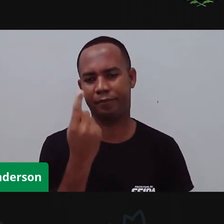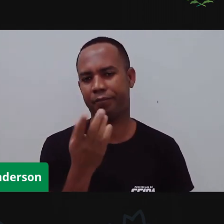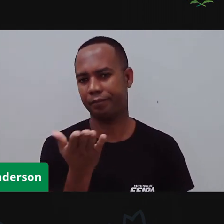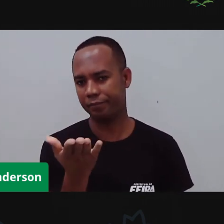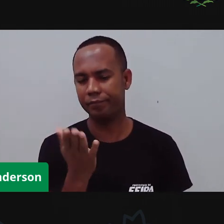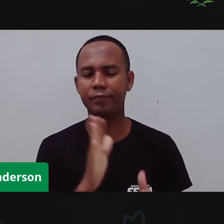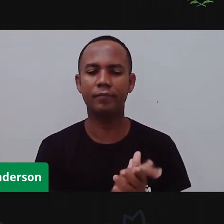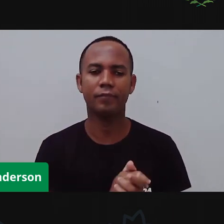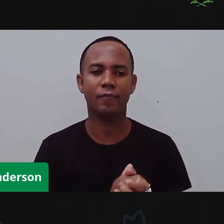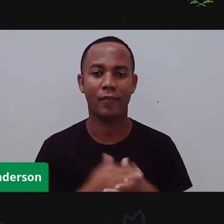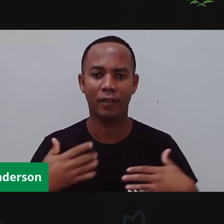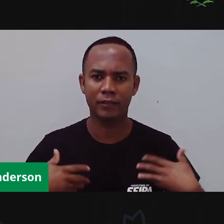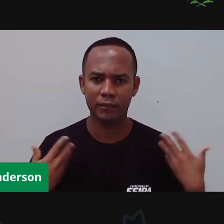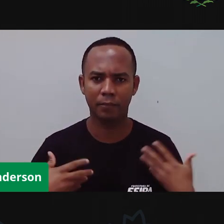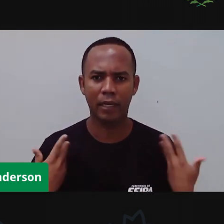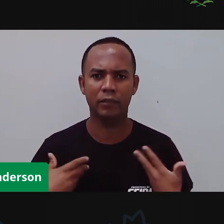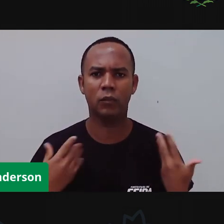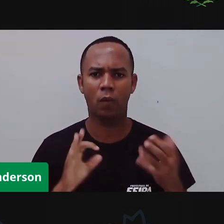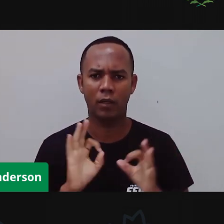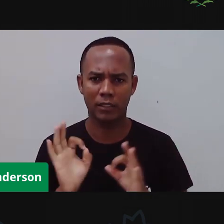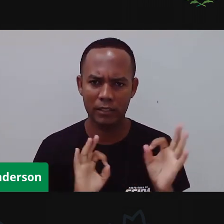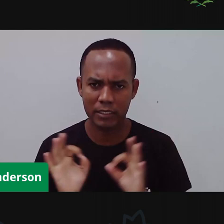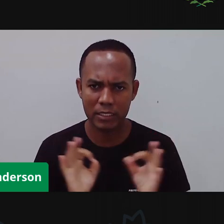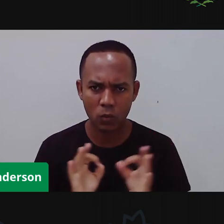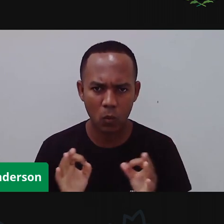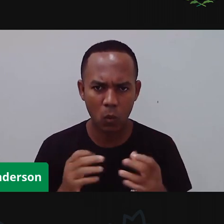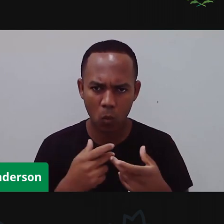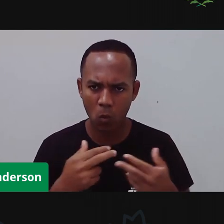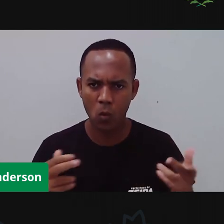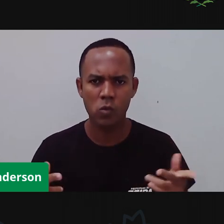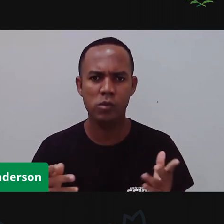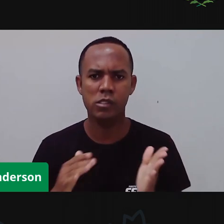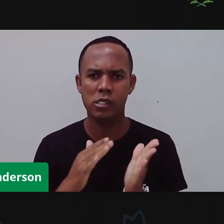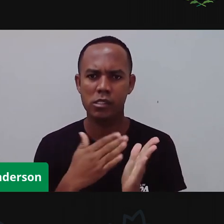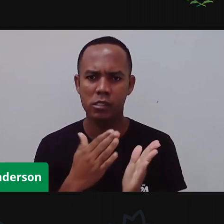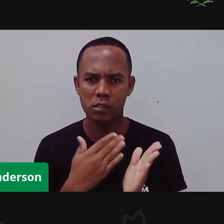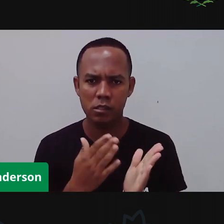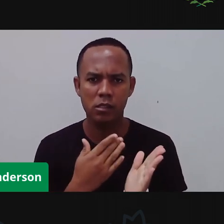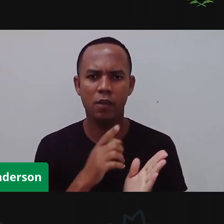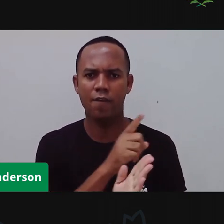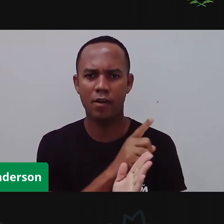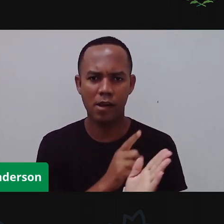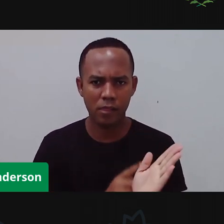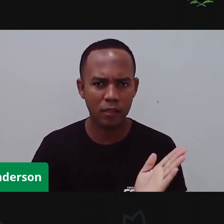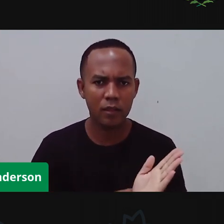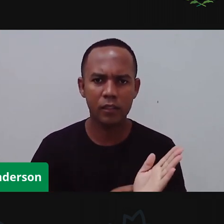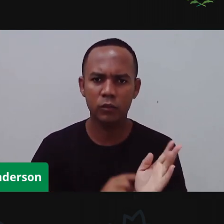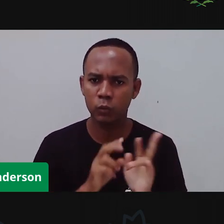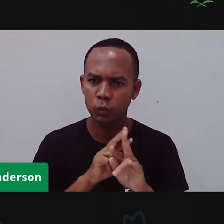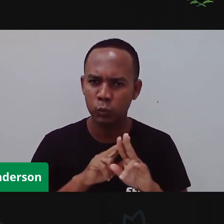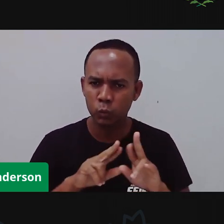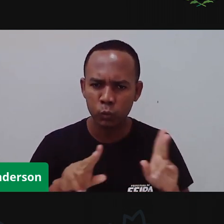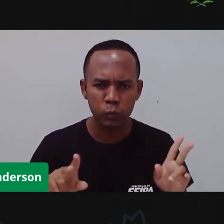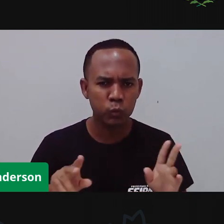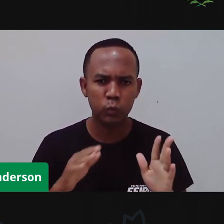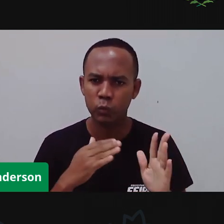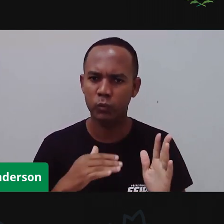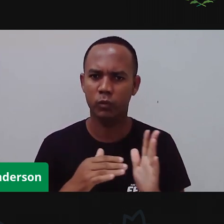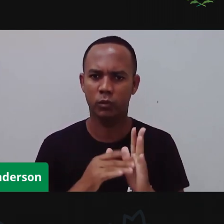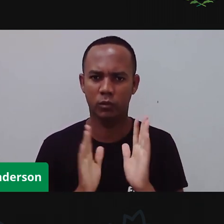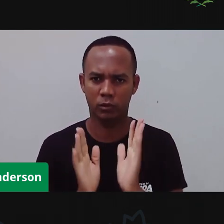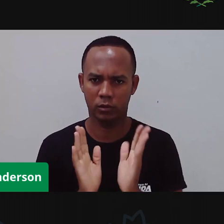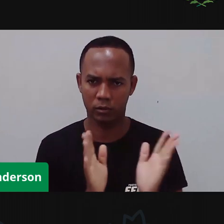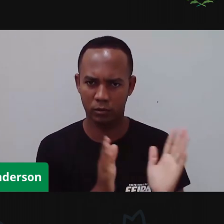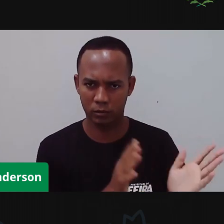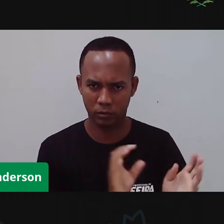vocês estão. Organizaram todo o material de vocês, caderno, né? Os materiais aí impressos que os professores de